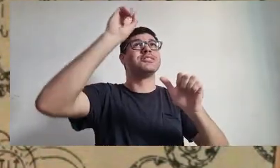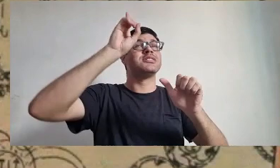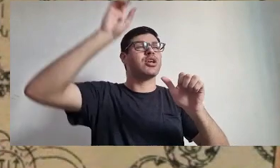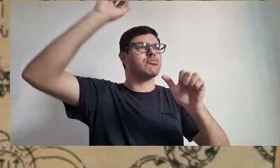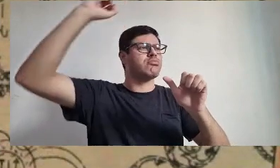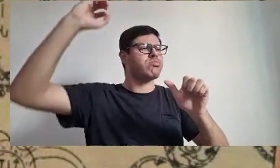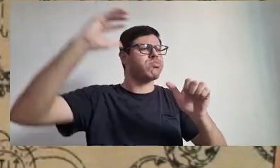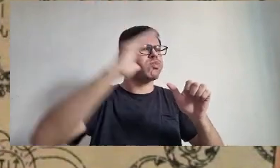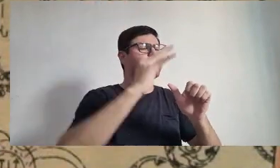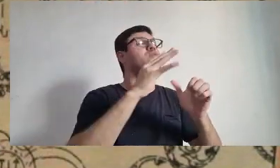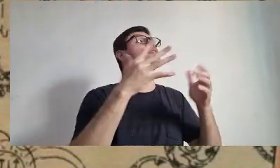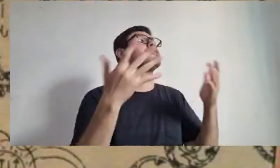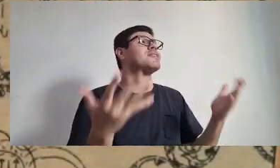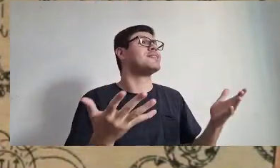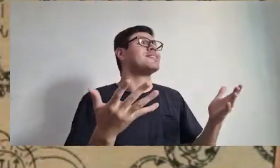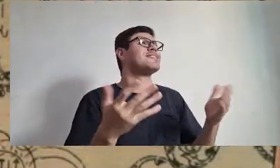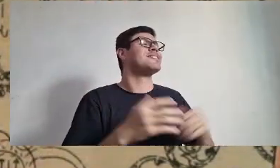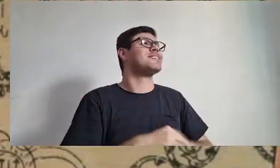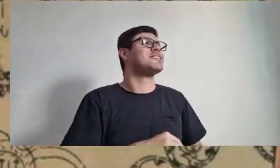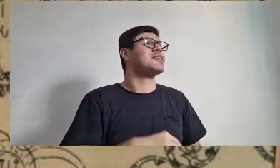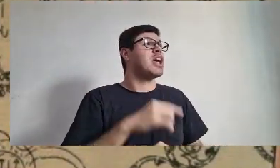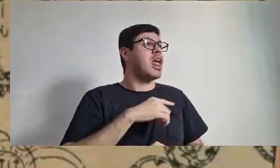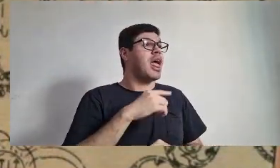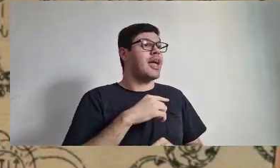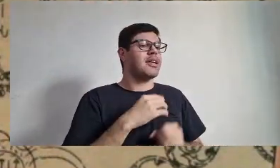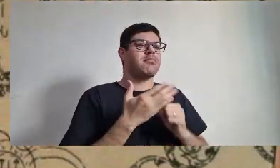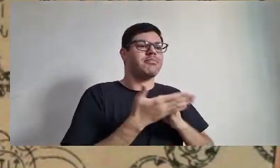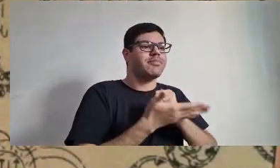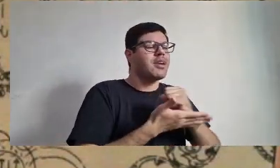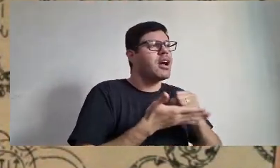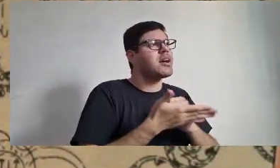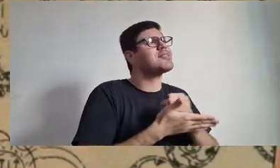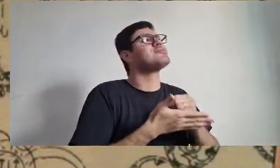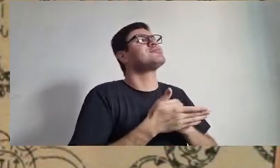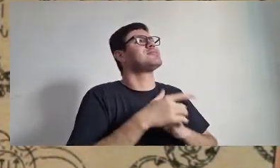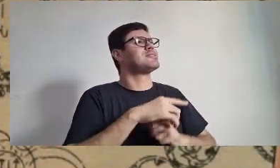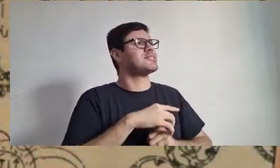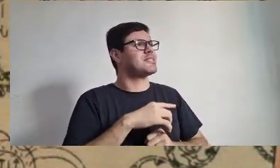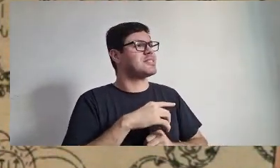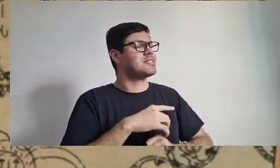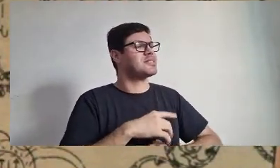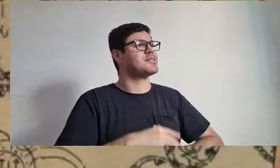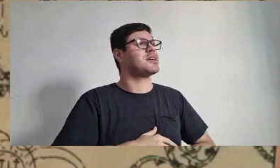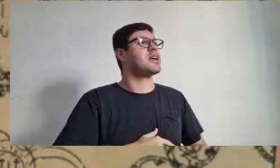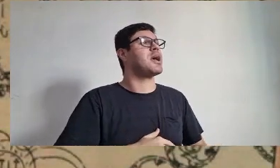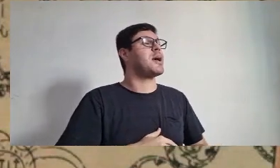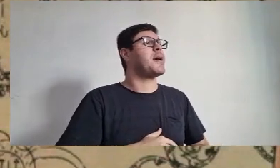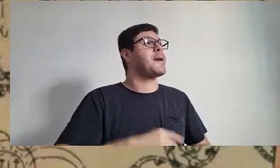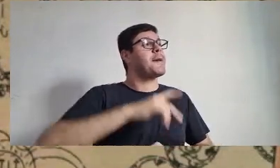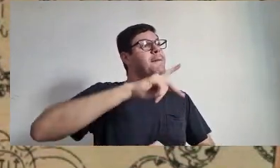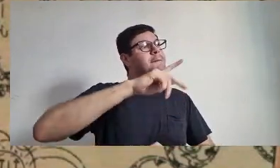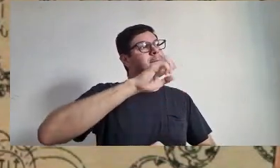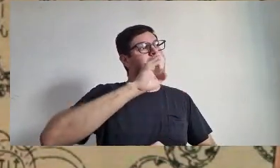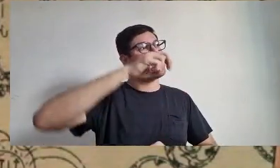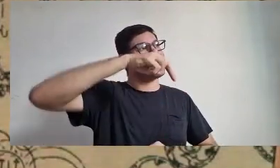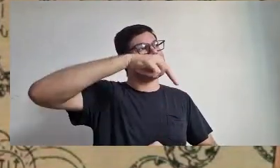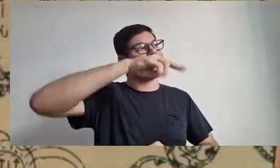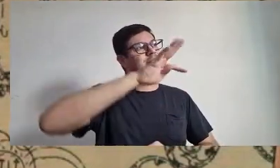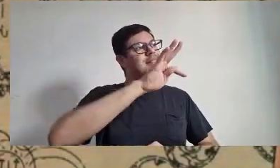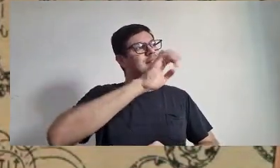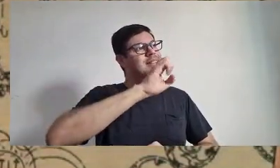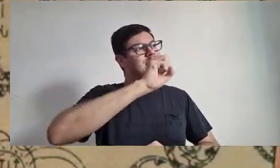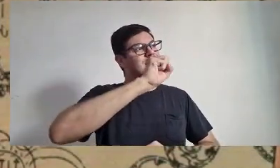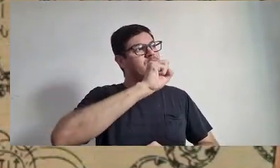igreja pentecostal clássica, né? Tem a pentecostal conservadora, tem a